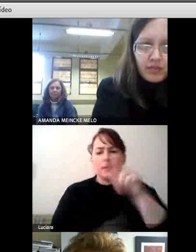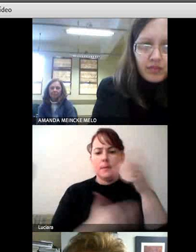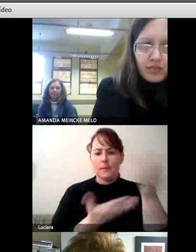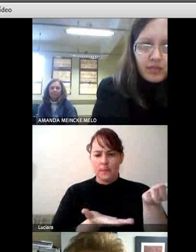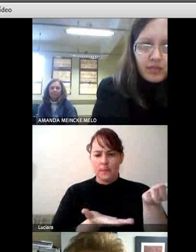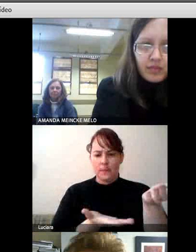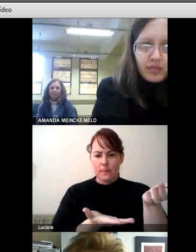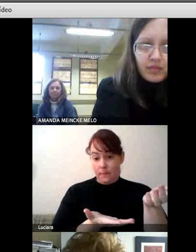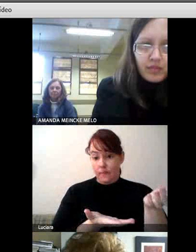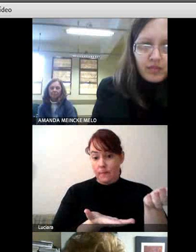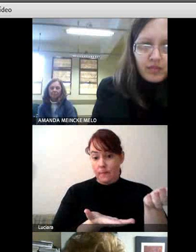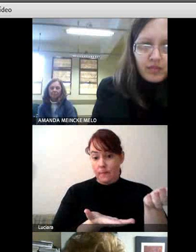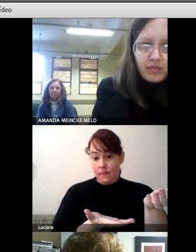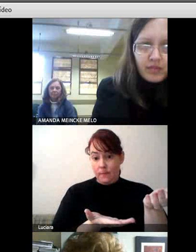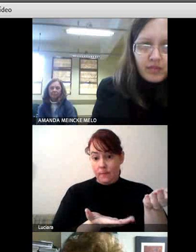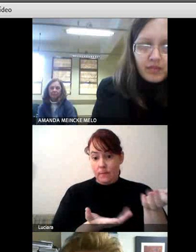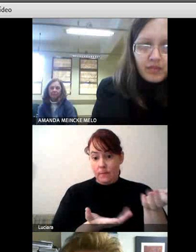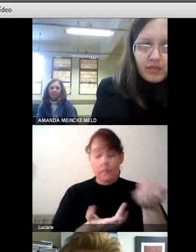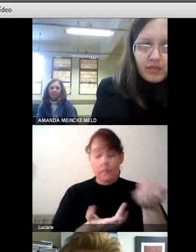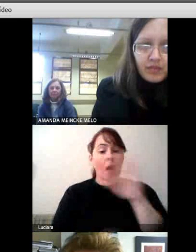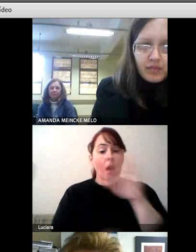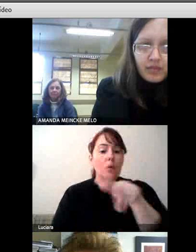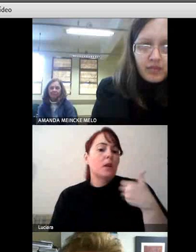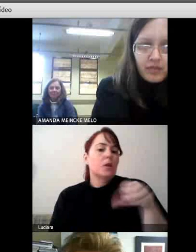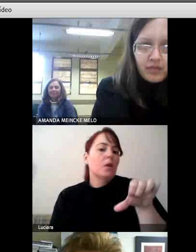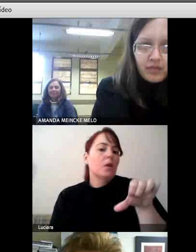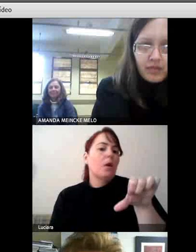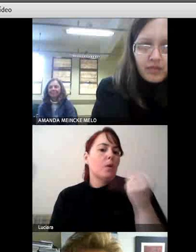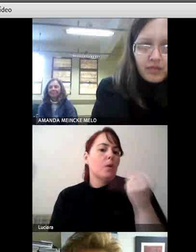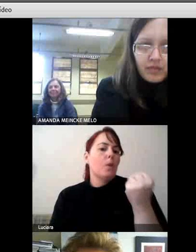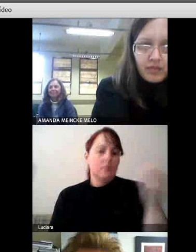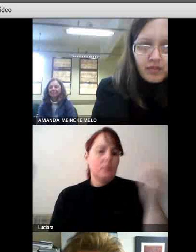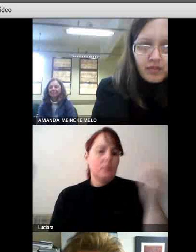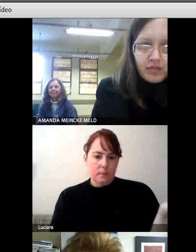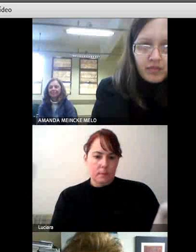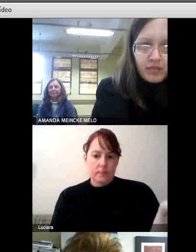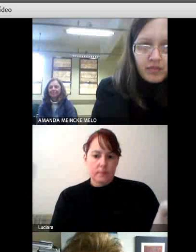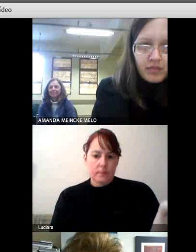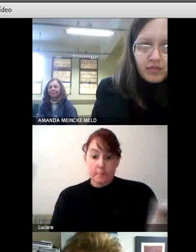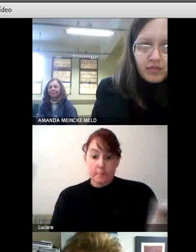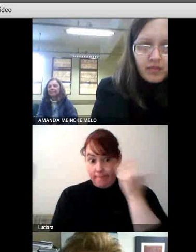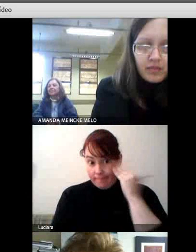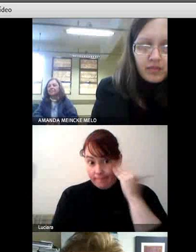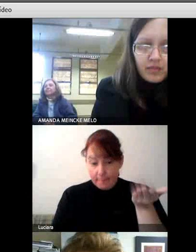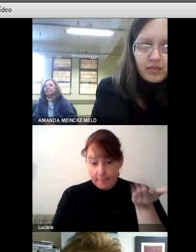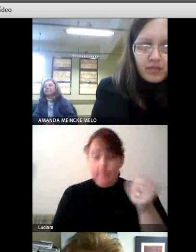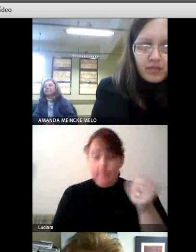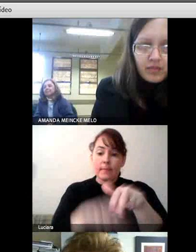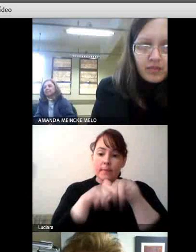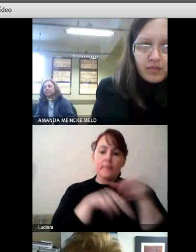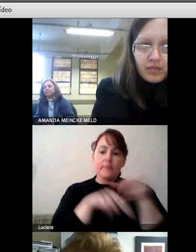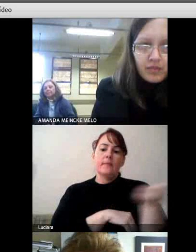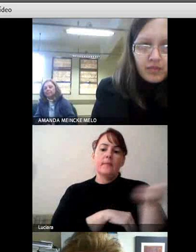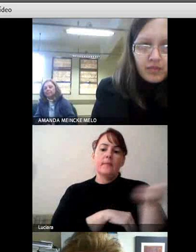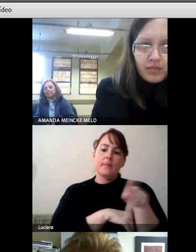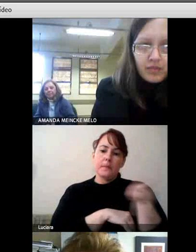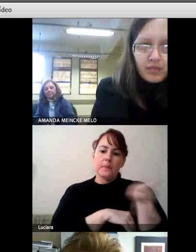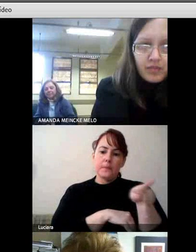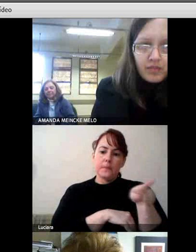crianças, elas começam a explorar, um ajuda o outro, nós filmamos. Elas ficam uma, duas horas